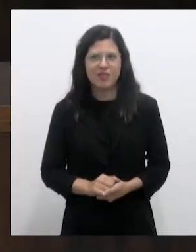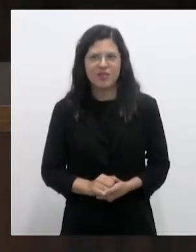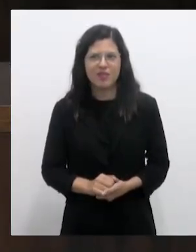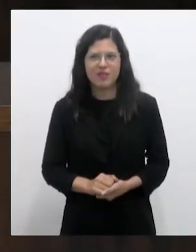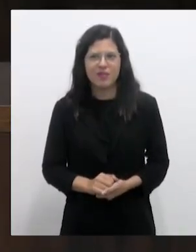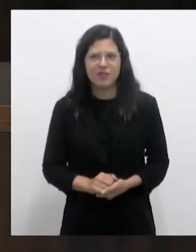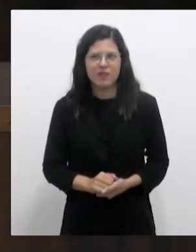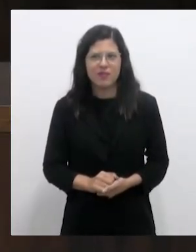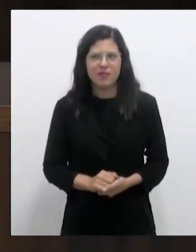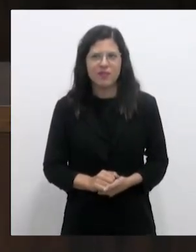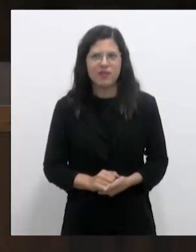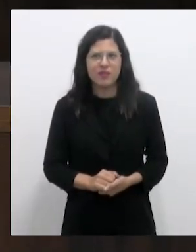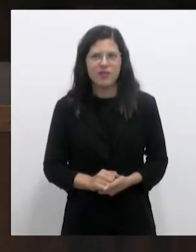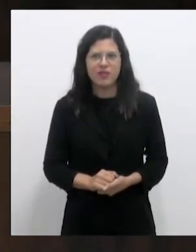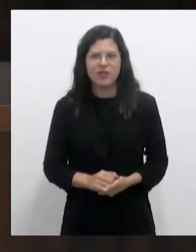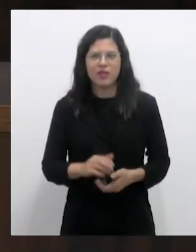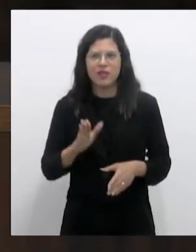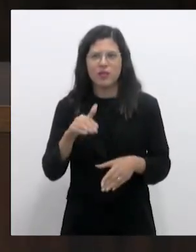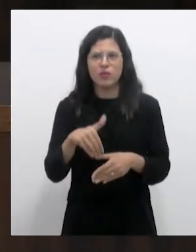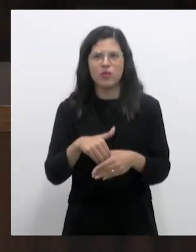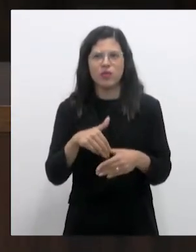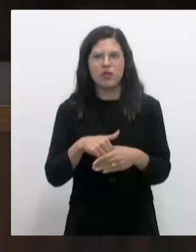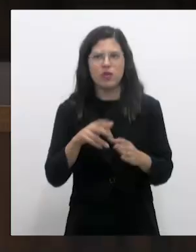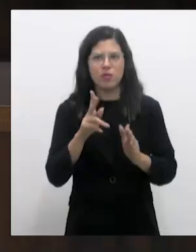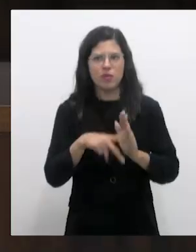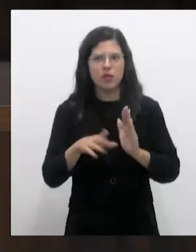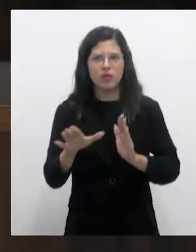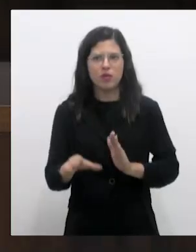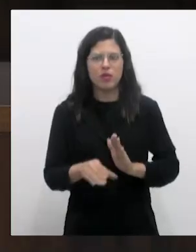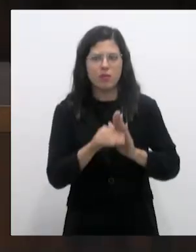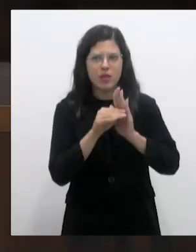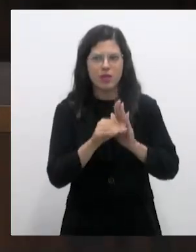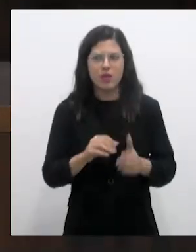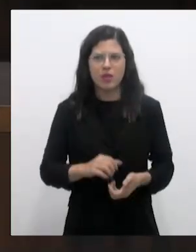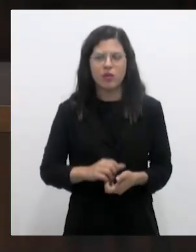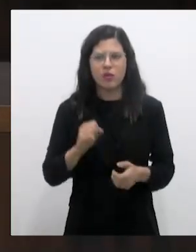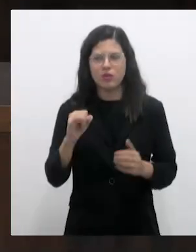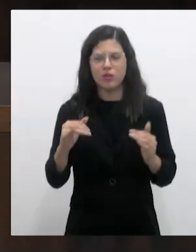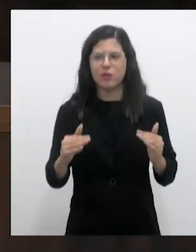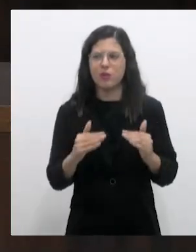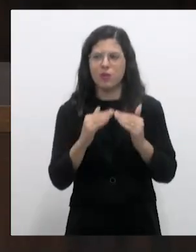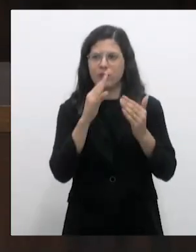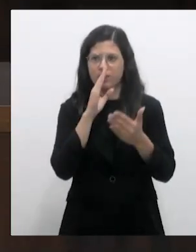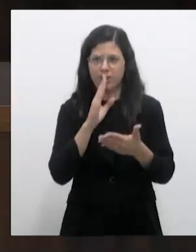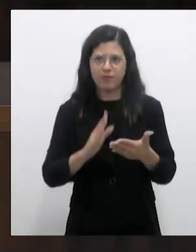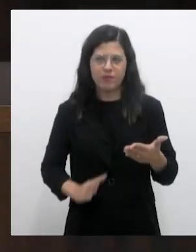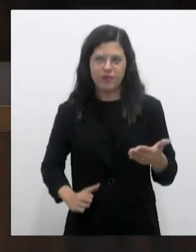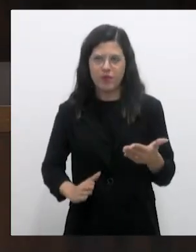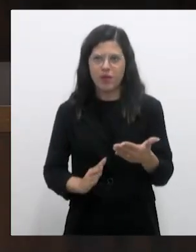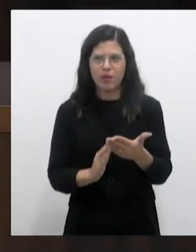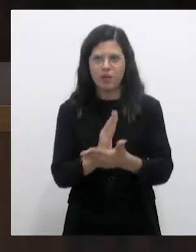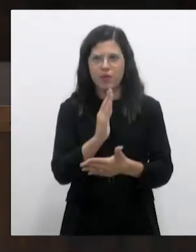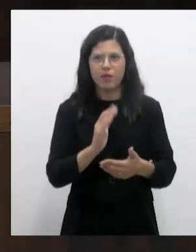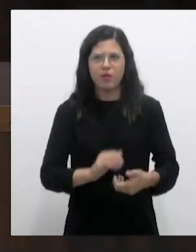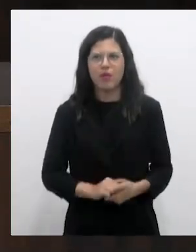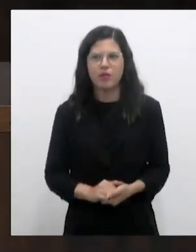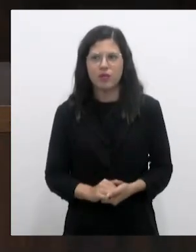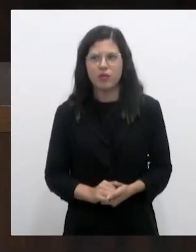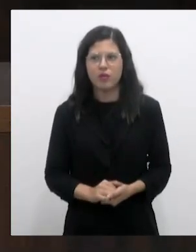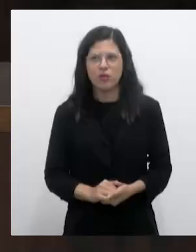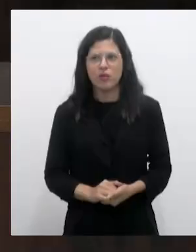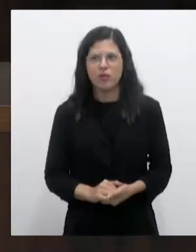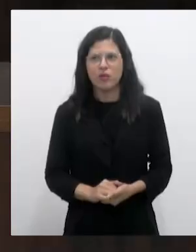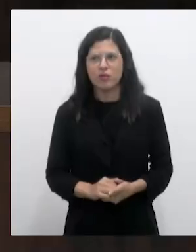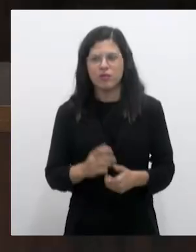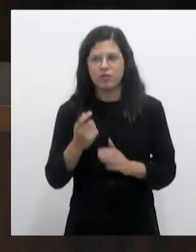Aprovado. Senhor presidente. Em votação, o projeto a ser emendado. Os senhores que aprovam, permaneçam como estão. Aprovado